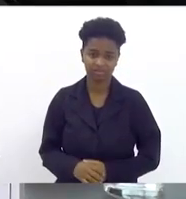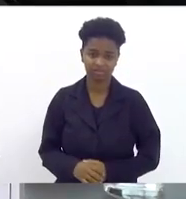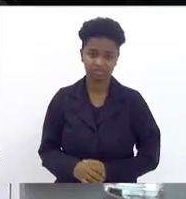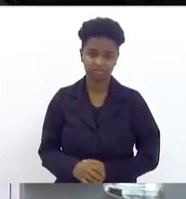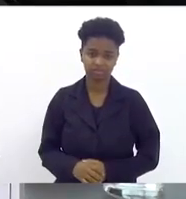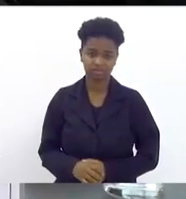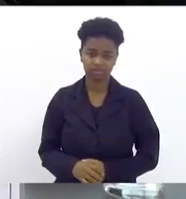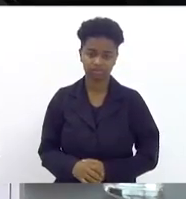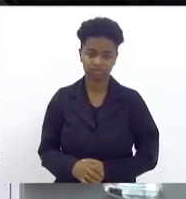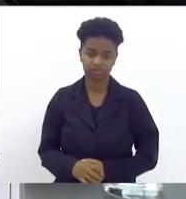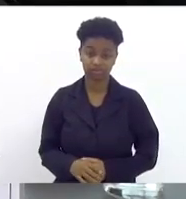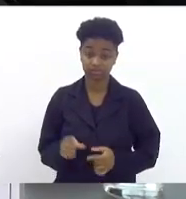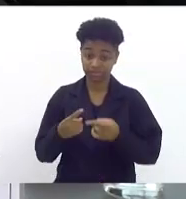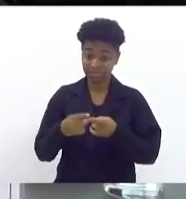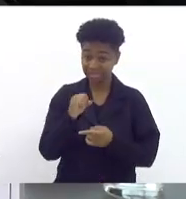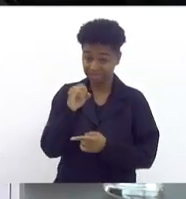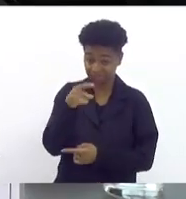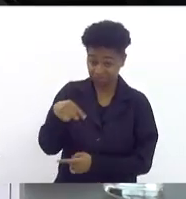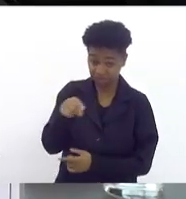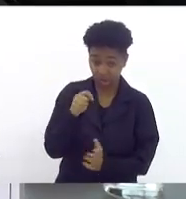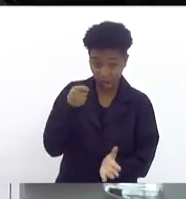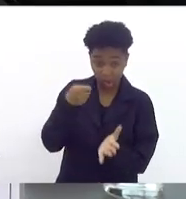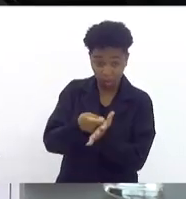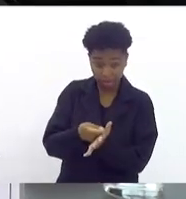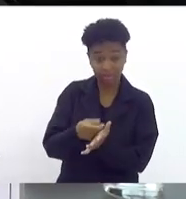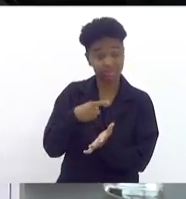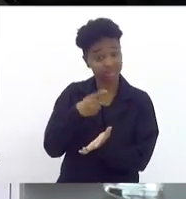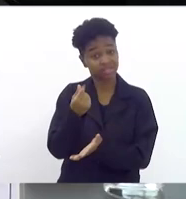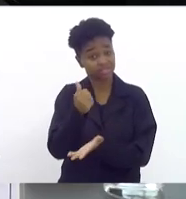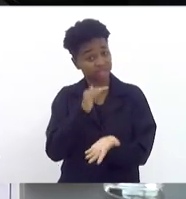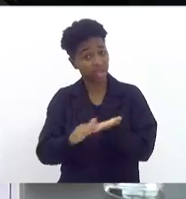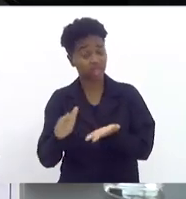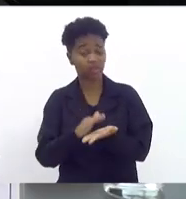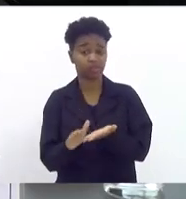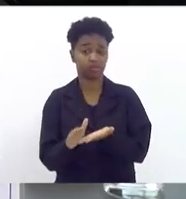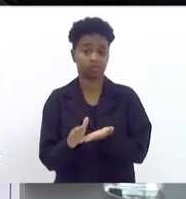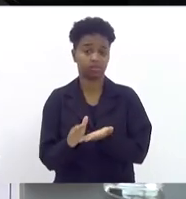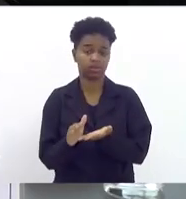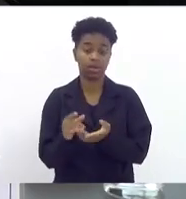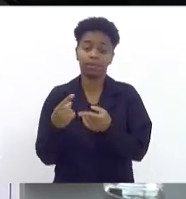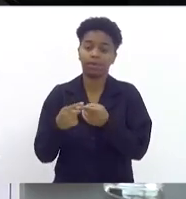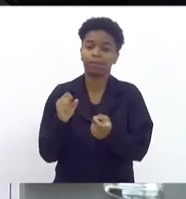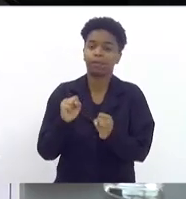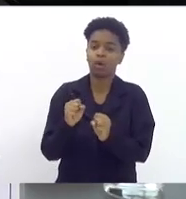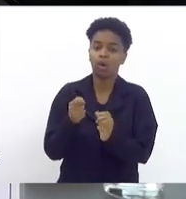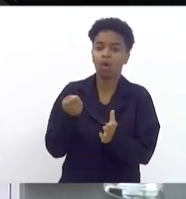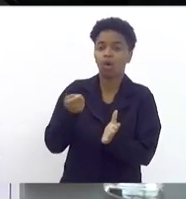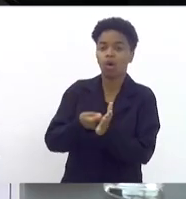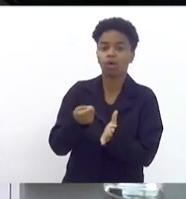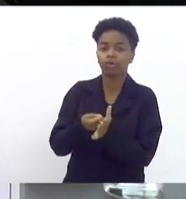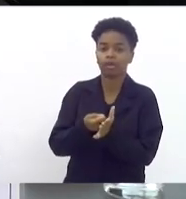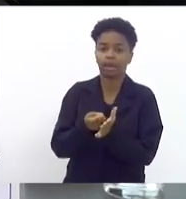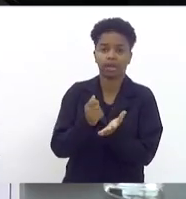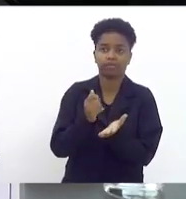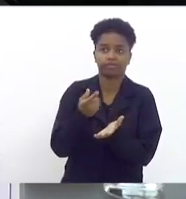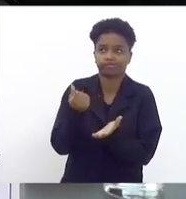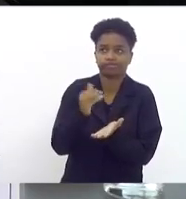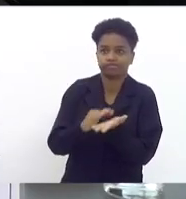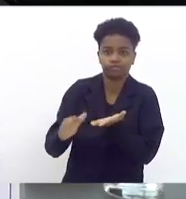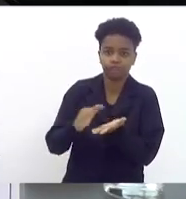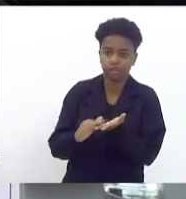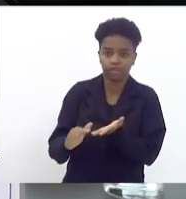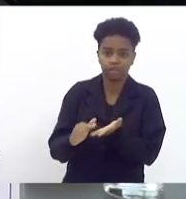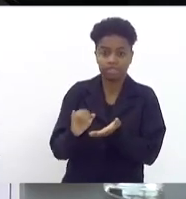E quando você obriga, você impõe custos. Você pode obrigar a impor custos, mesmo que for um estádio